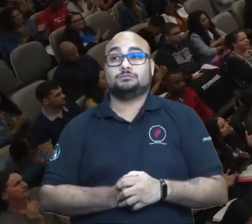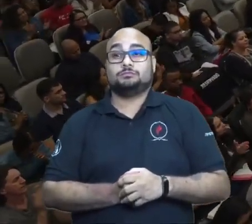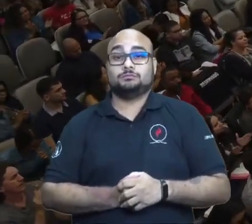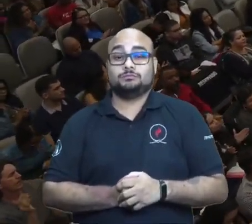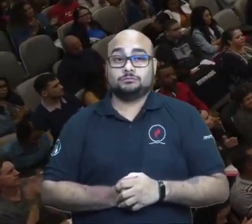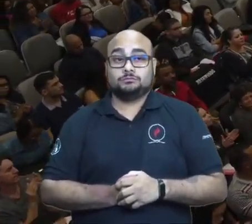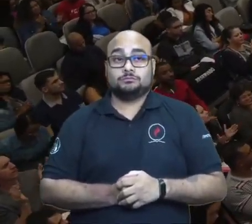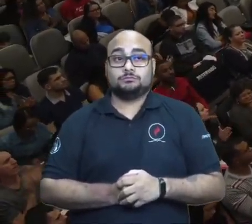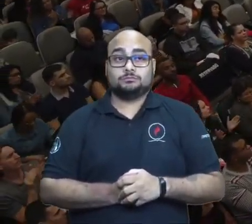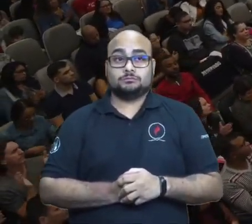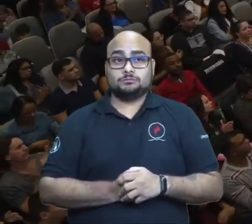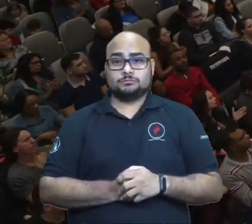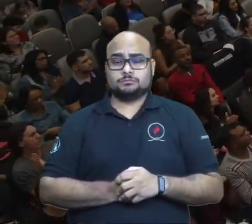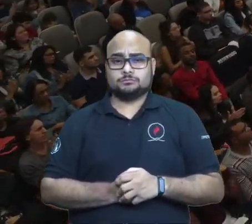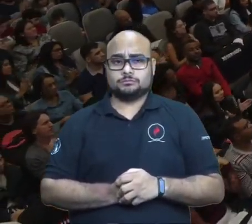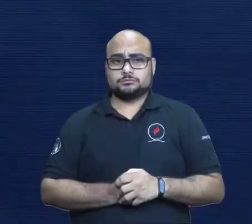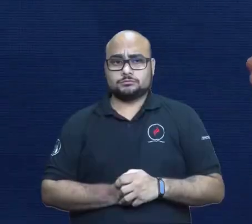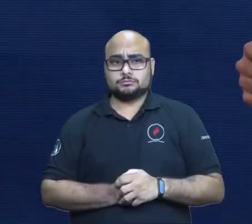agora agora